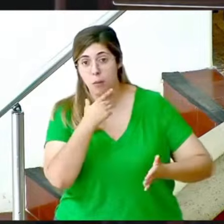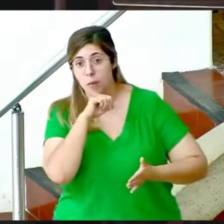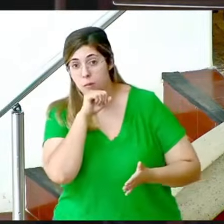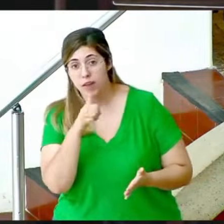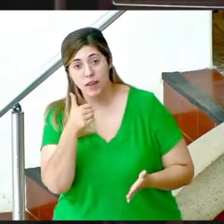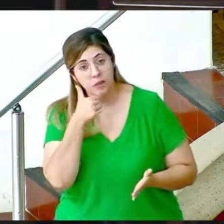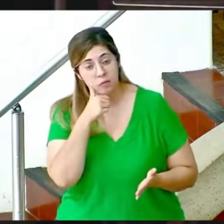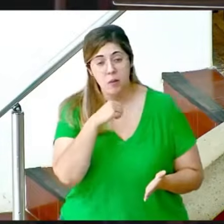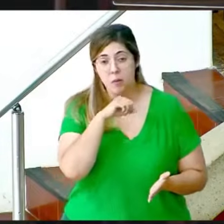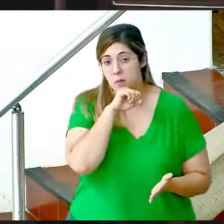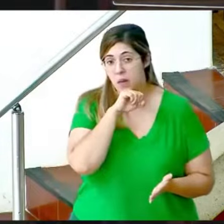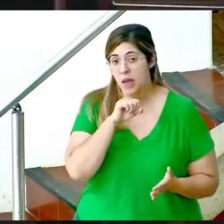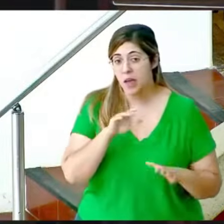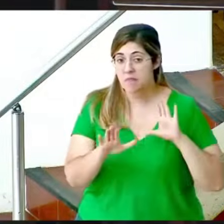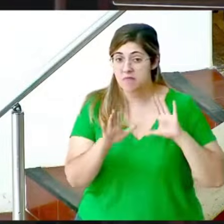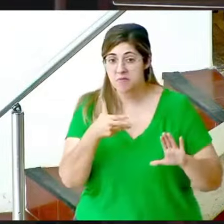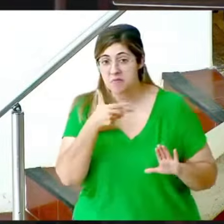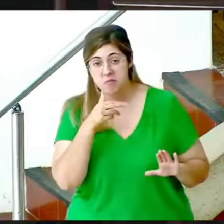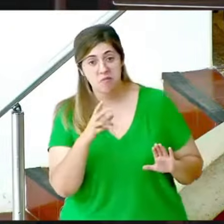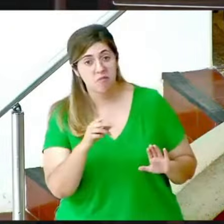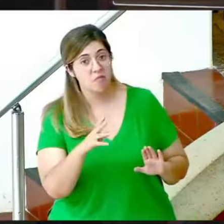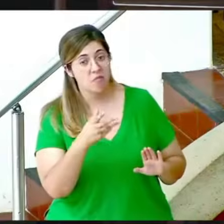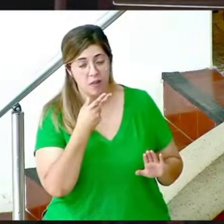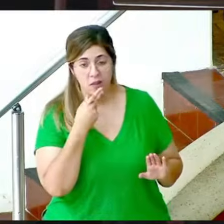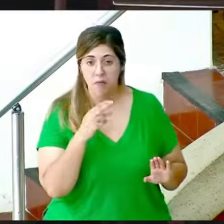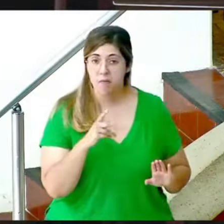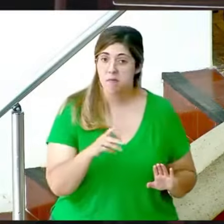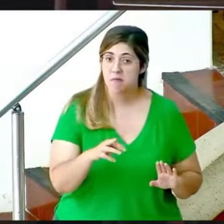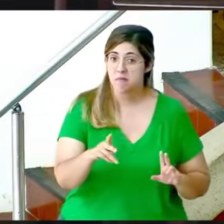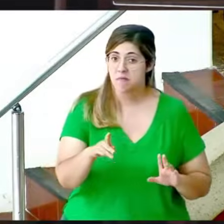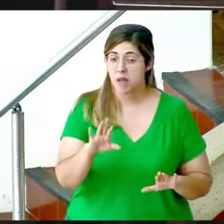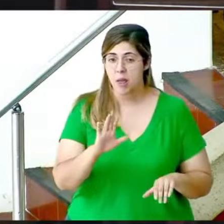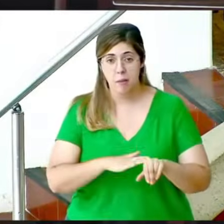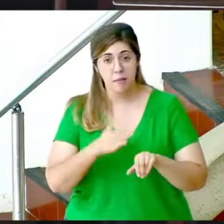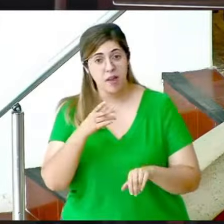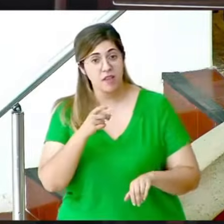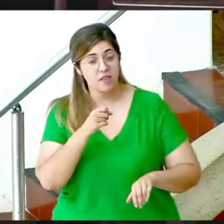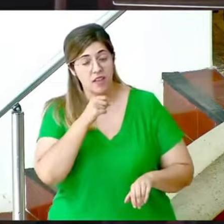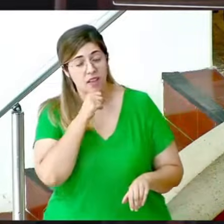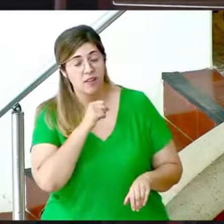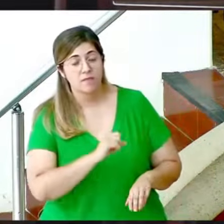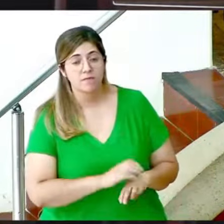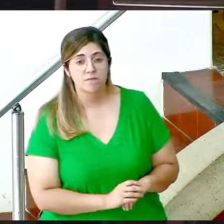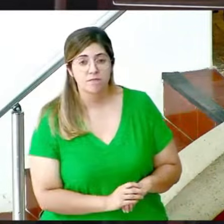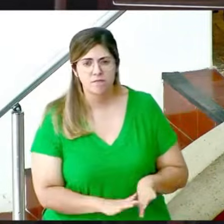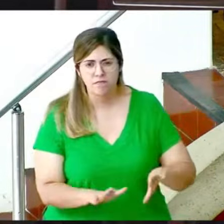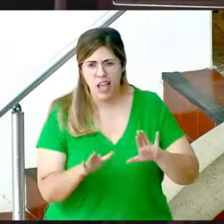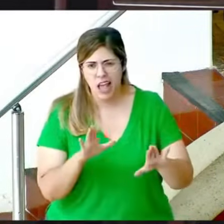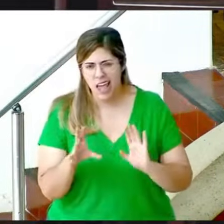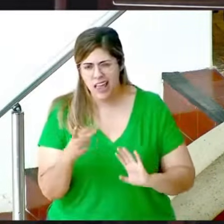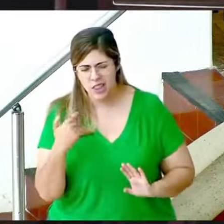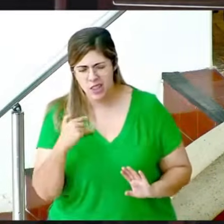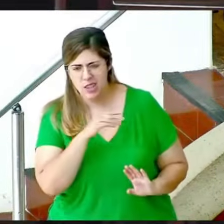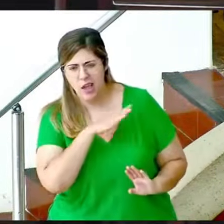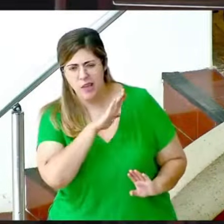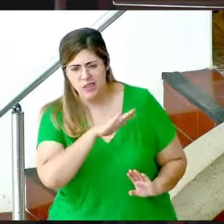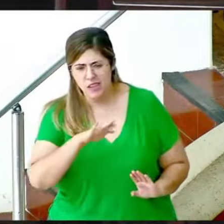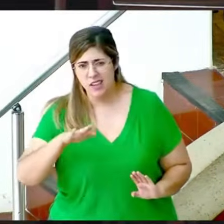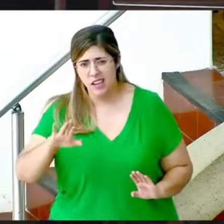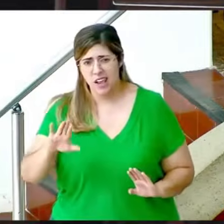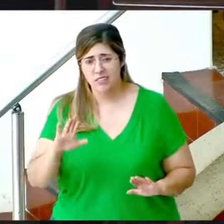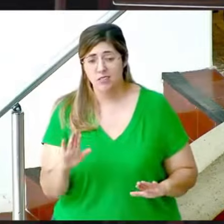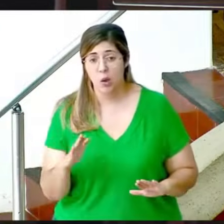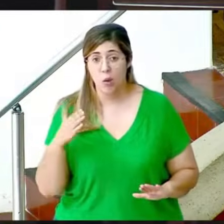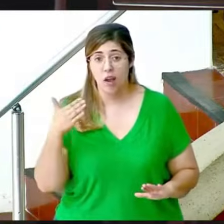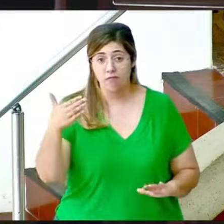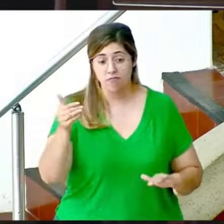irmãos mais velhos, talvez. E seria muito importante que você conhecesse essa verdade, enquanto criança, para não ser um adolescente falso,